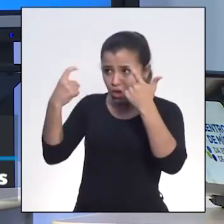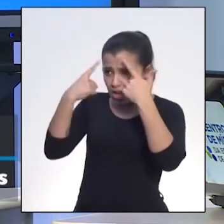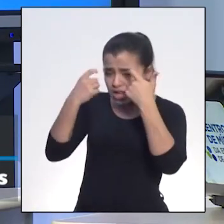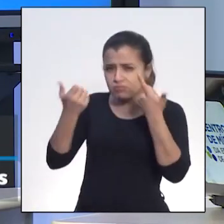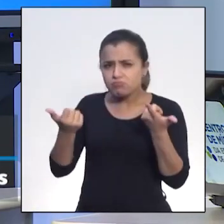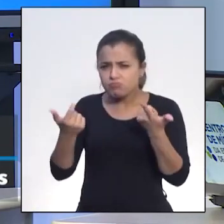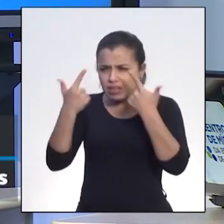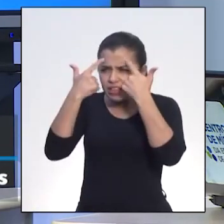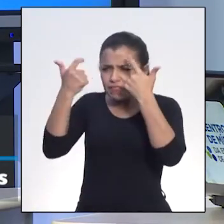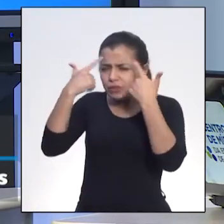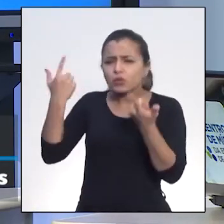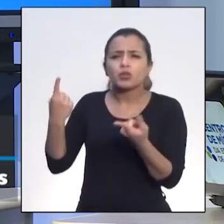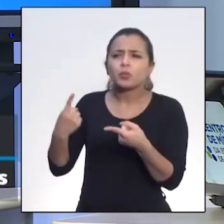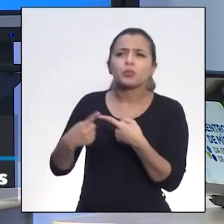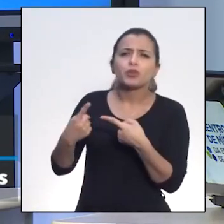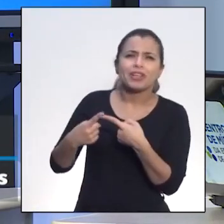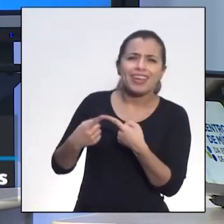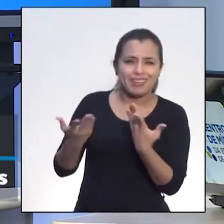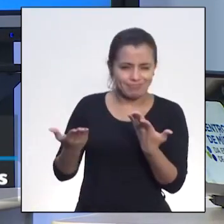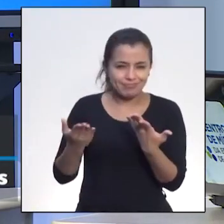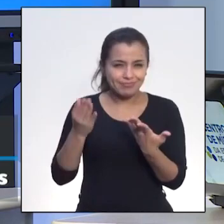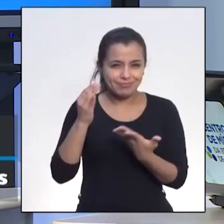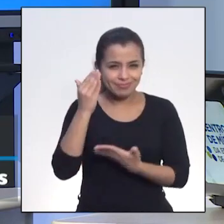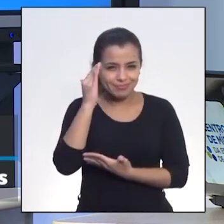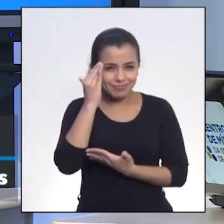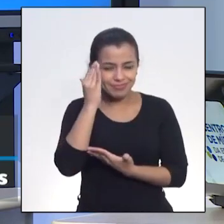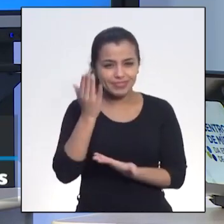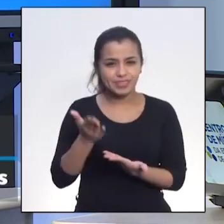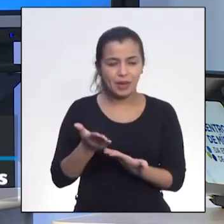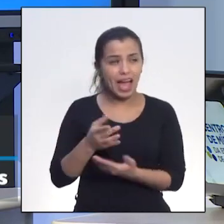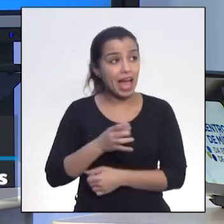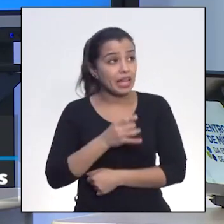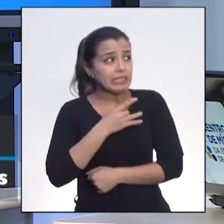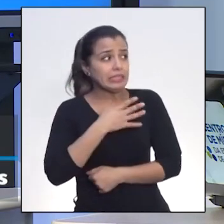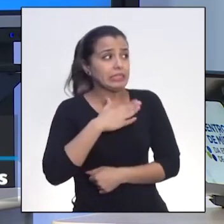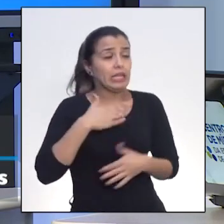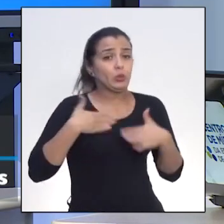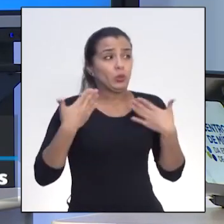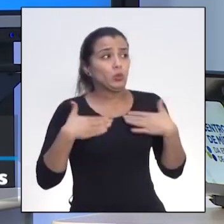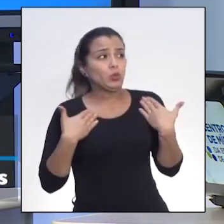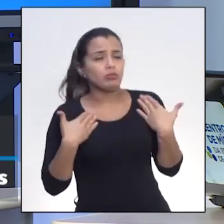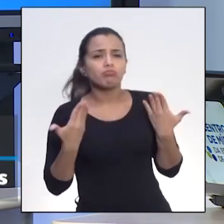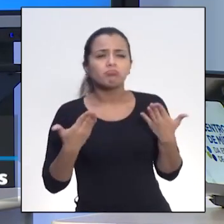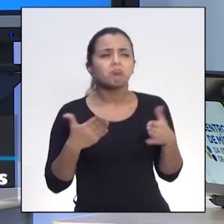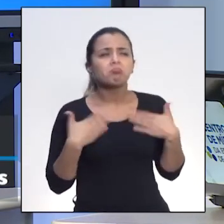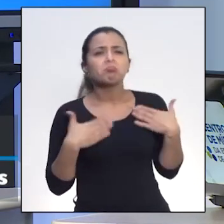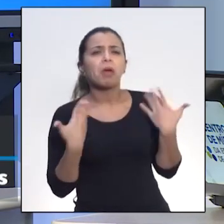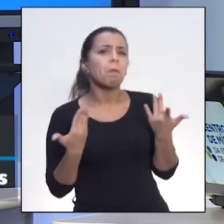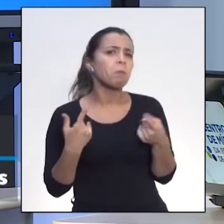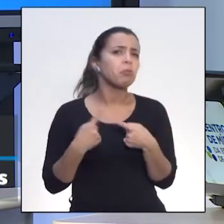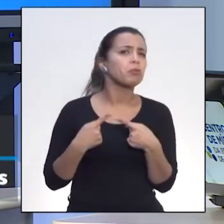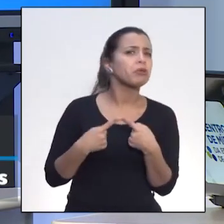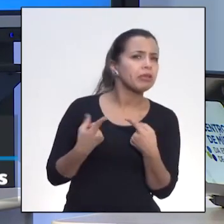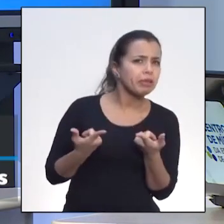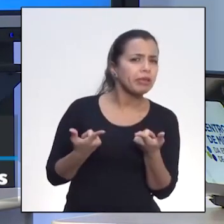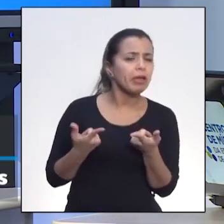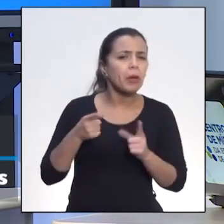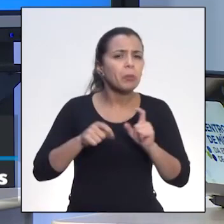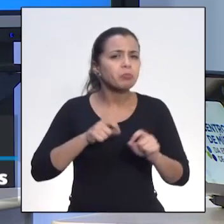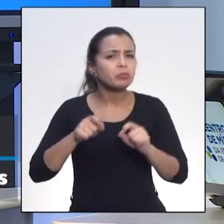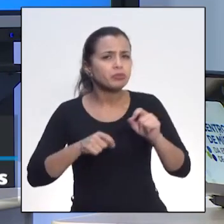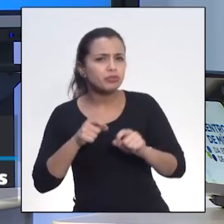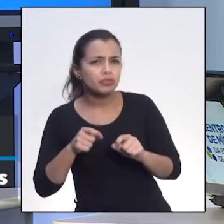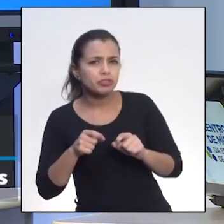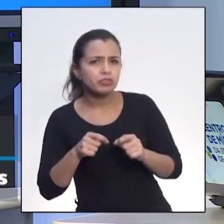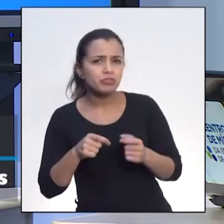são exageradamente violentos nos filmes, né? Olha, assustam, quais elementos de terror que de fato assustam, não